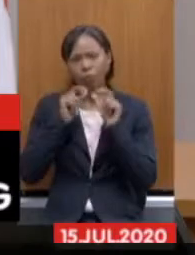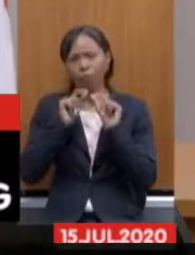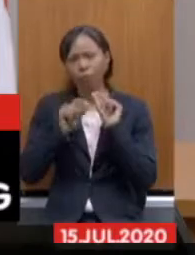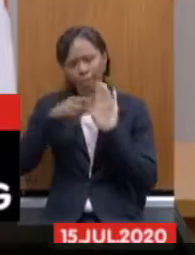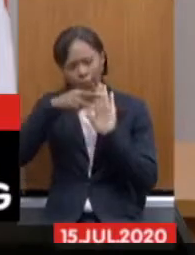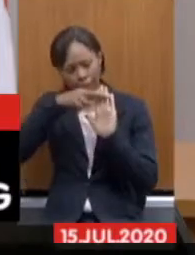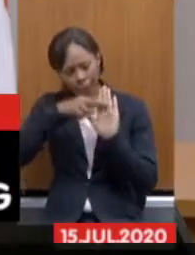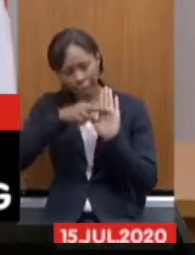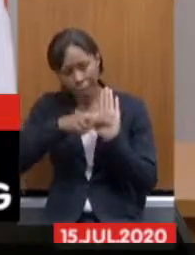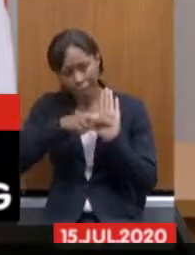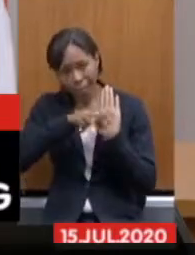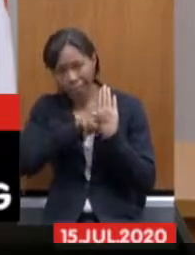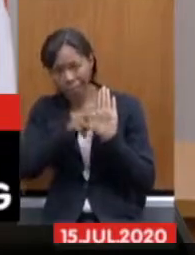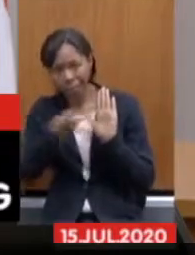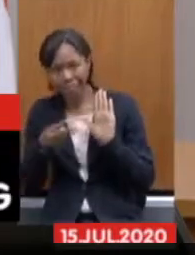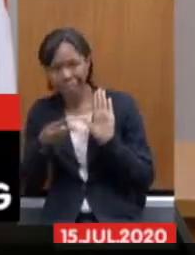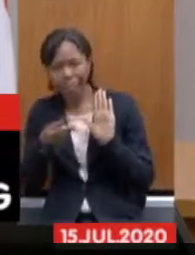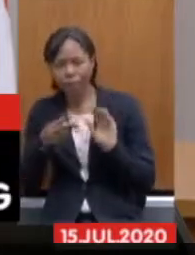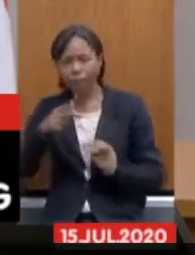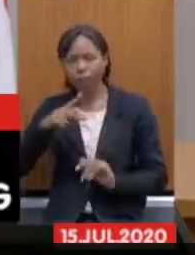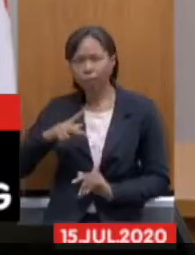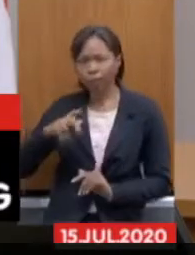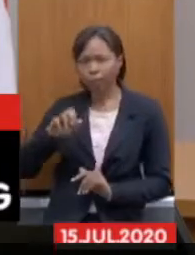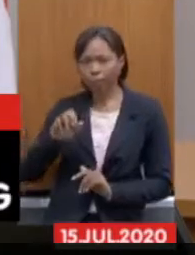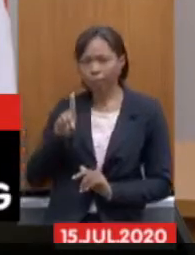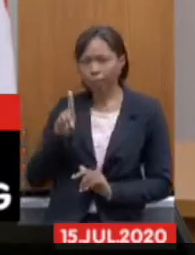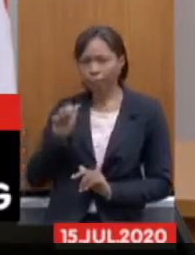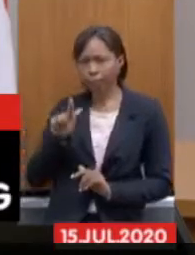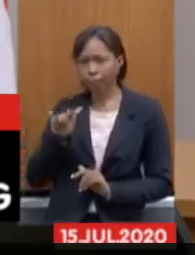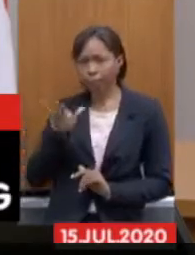transição pedágio